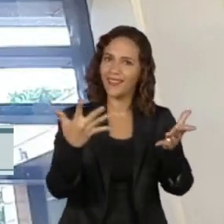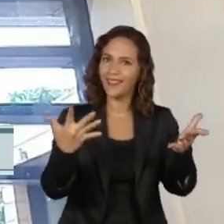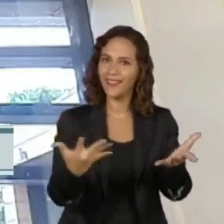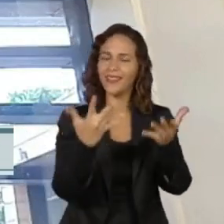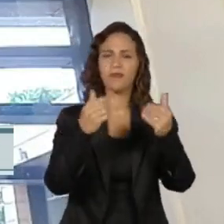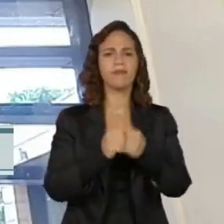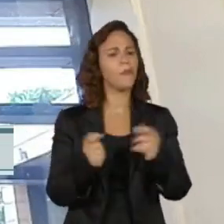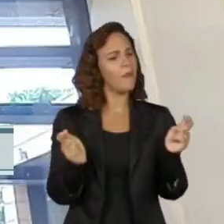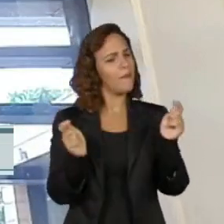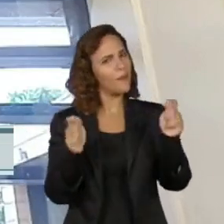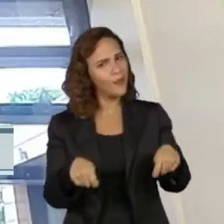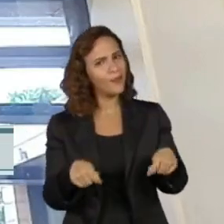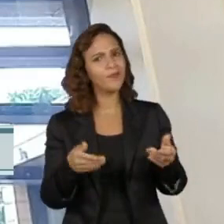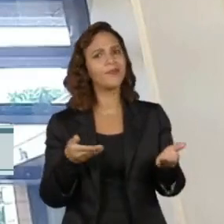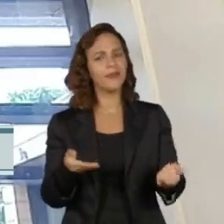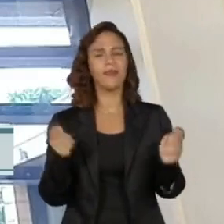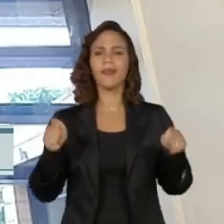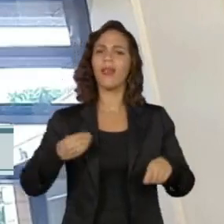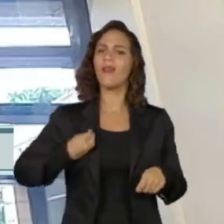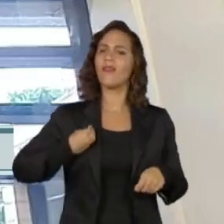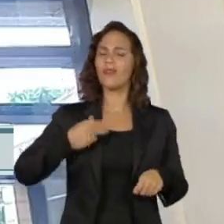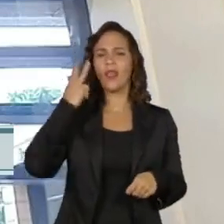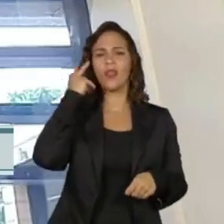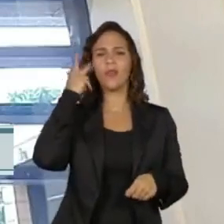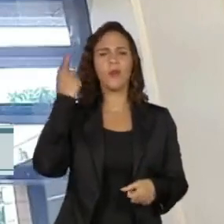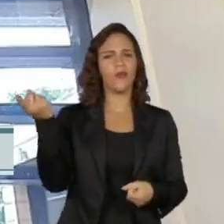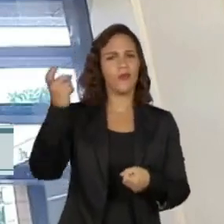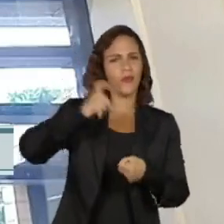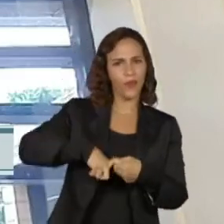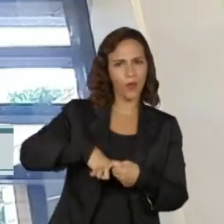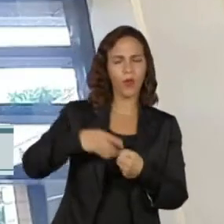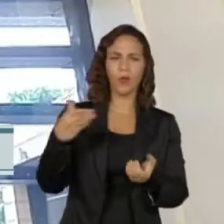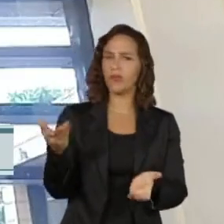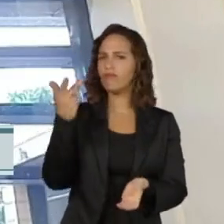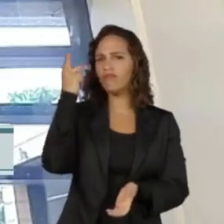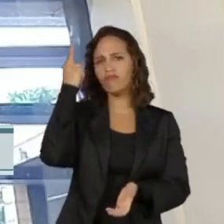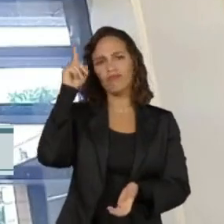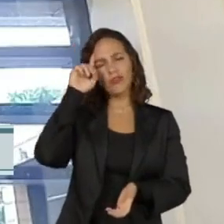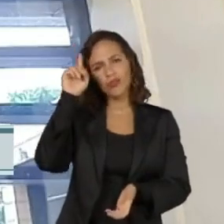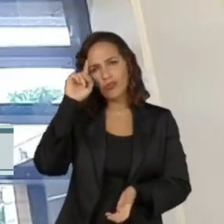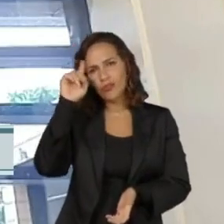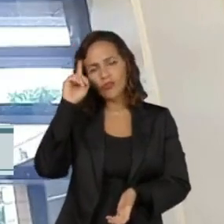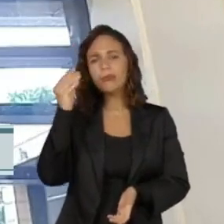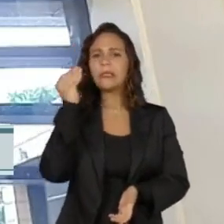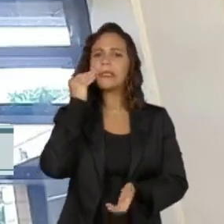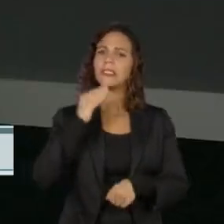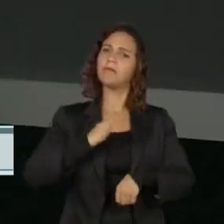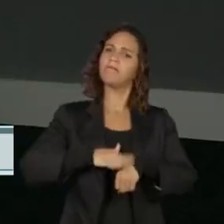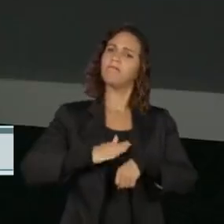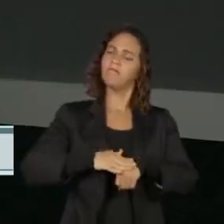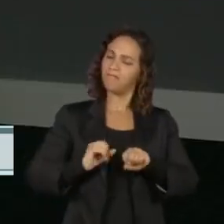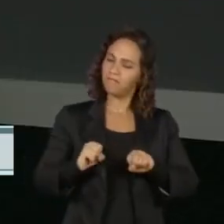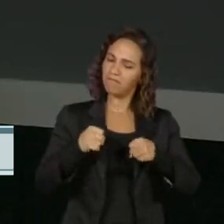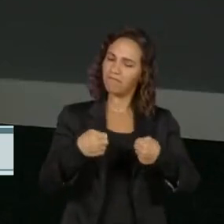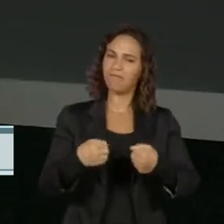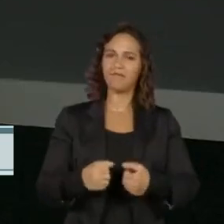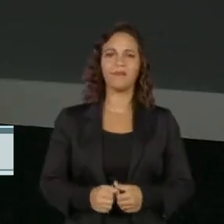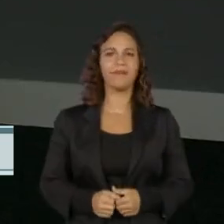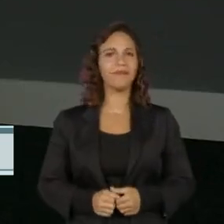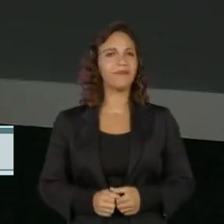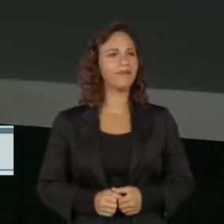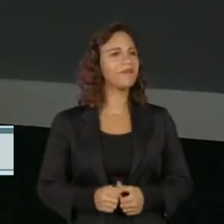a possibilidade de retomar as atividades no dia a dia com o máximo possível de independência. É